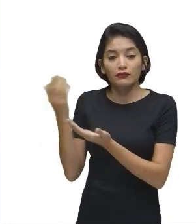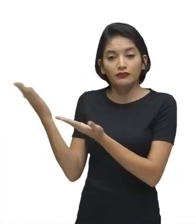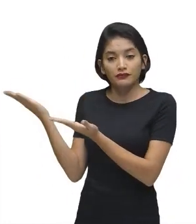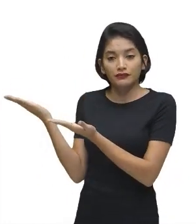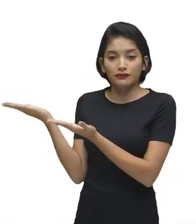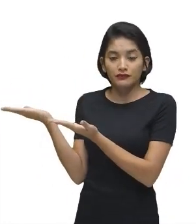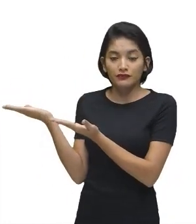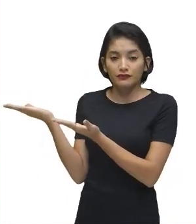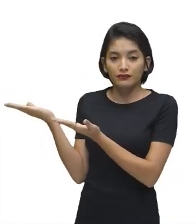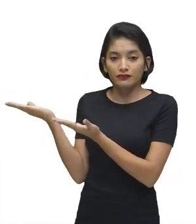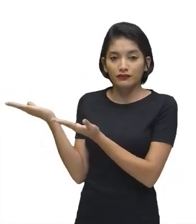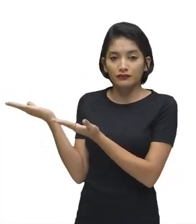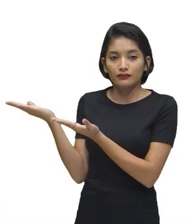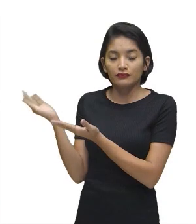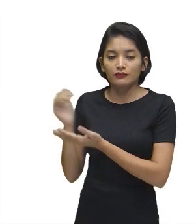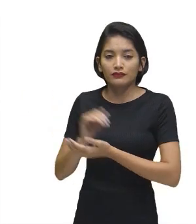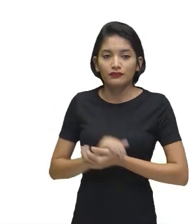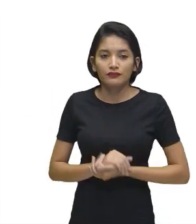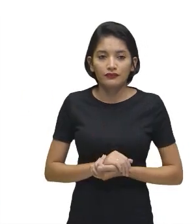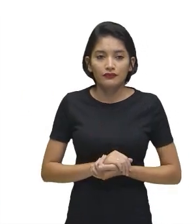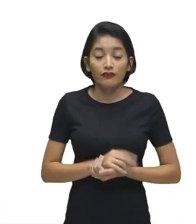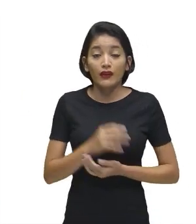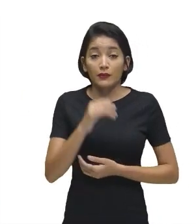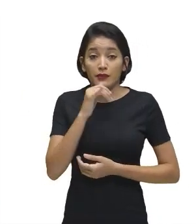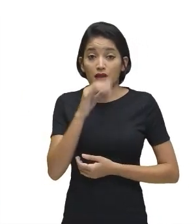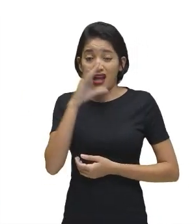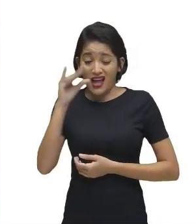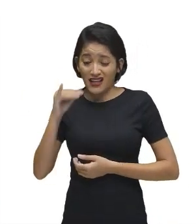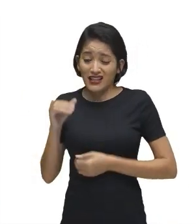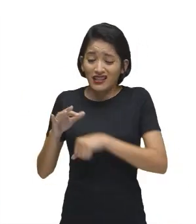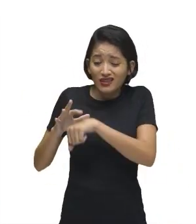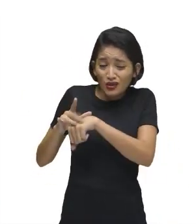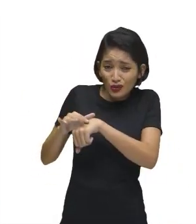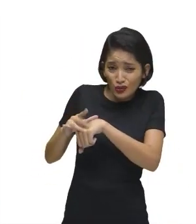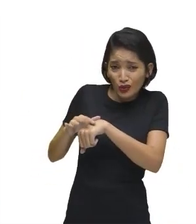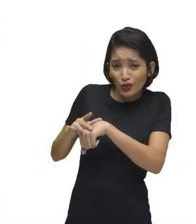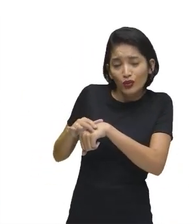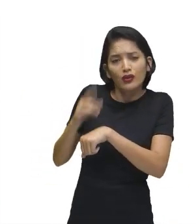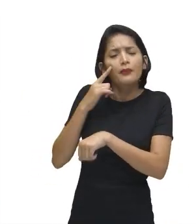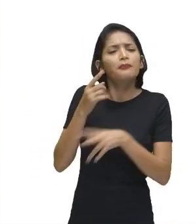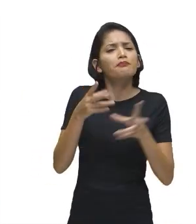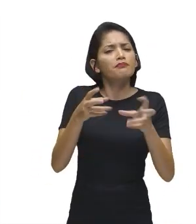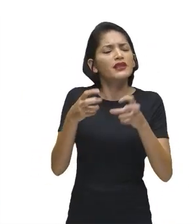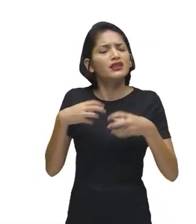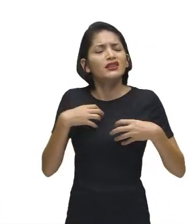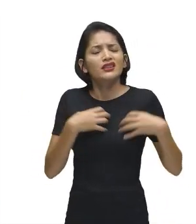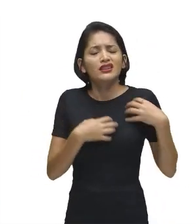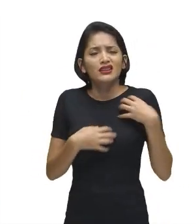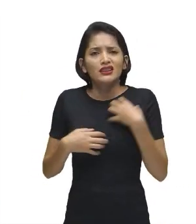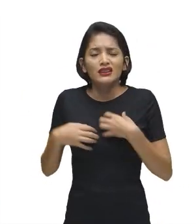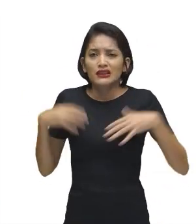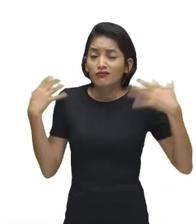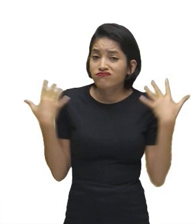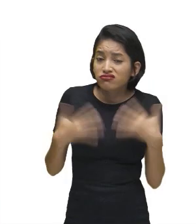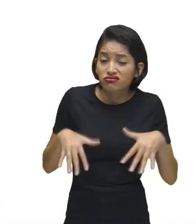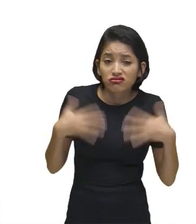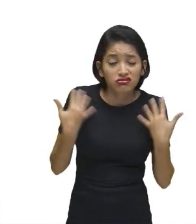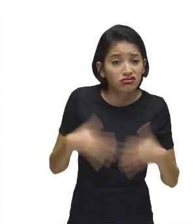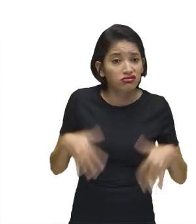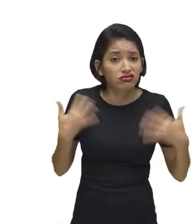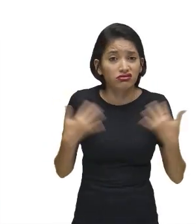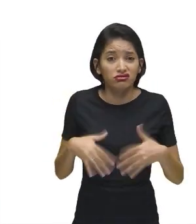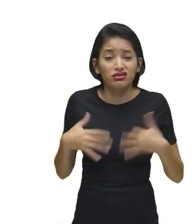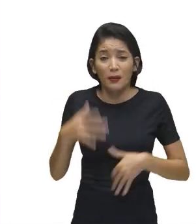ó, a criança doente, né, de Edvard Munch, que você pode ver aqui a angústia, o desespero aqui